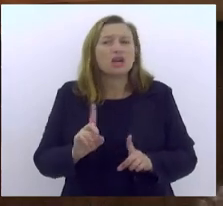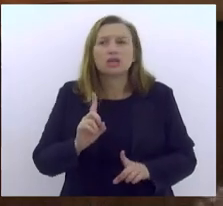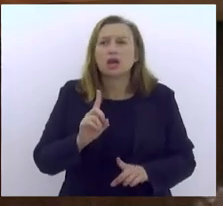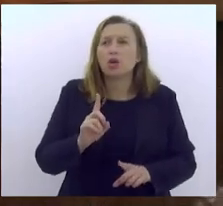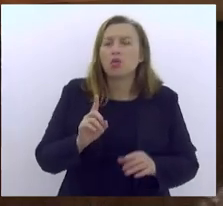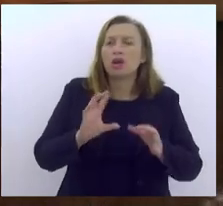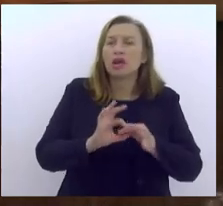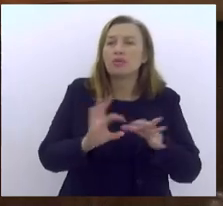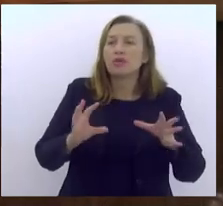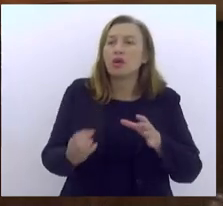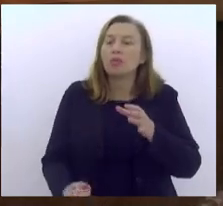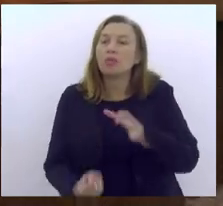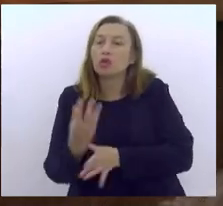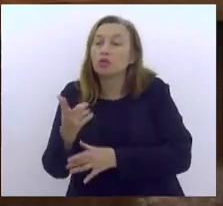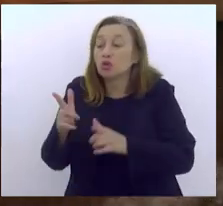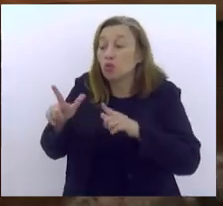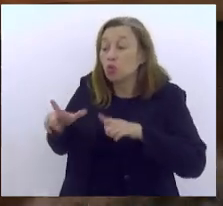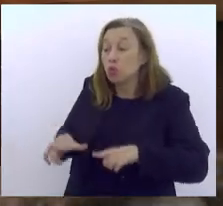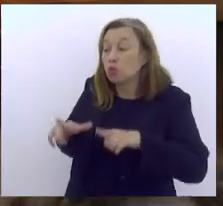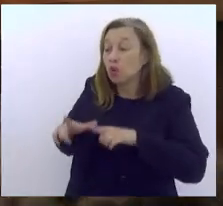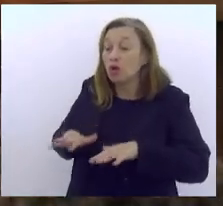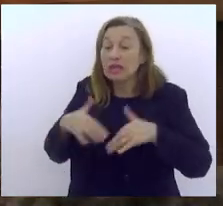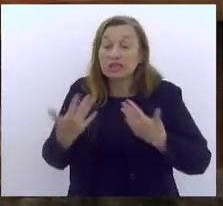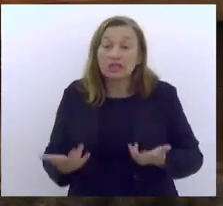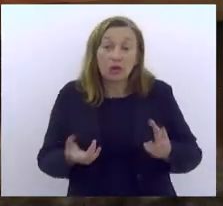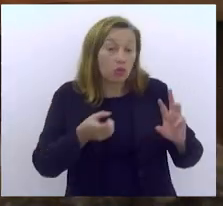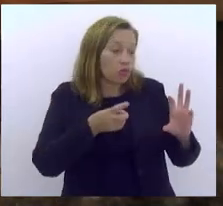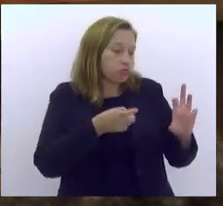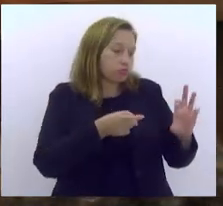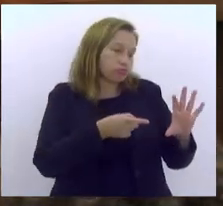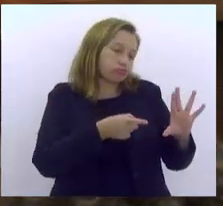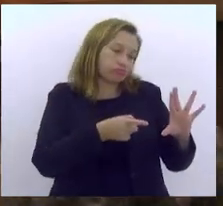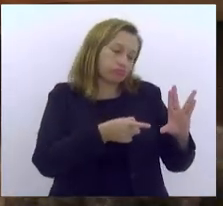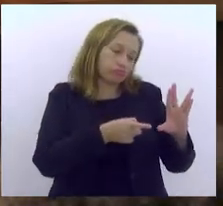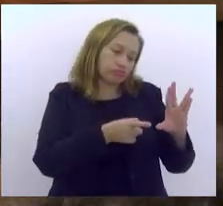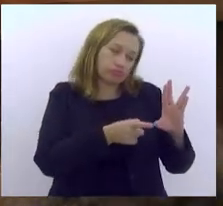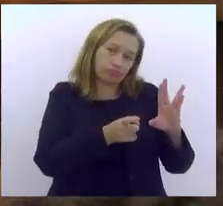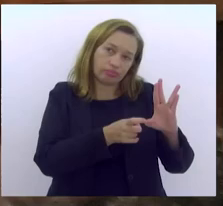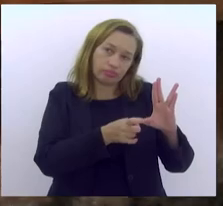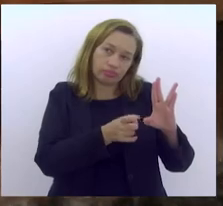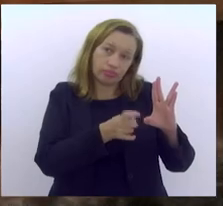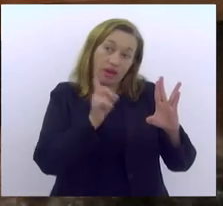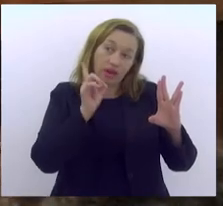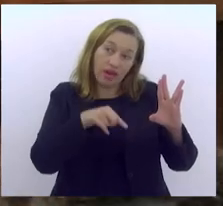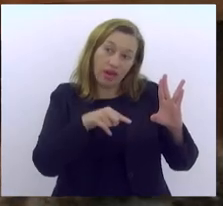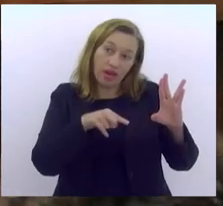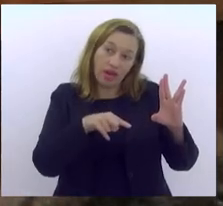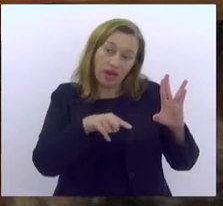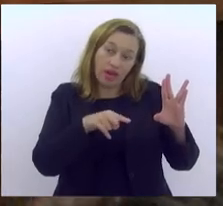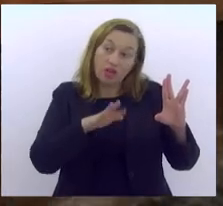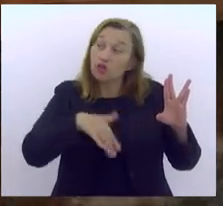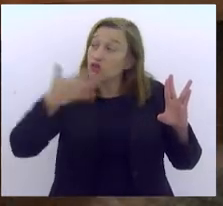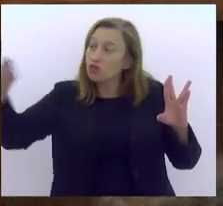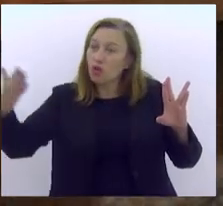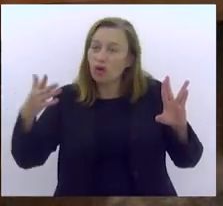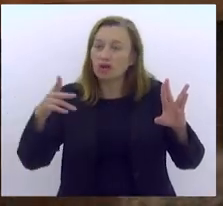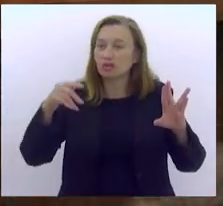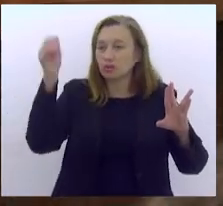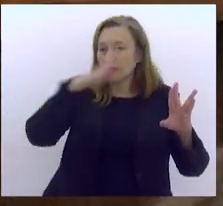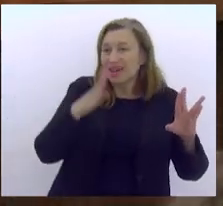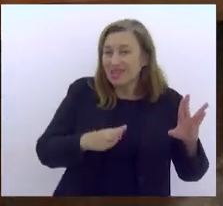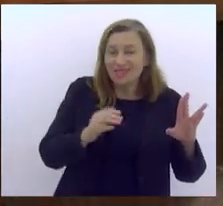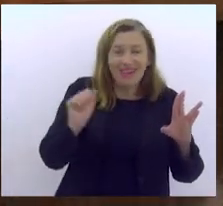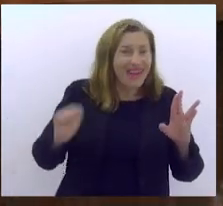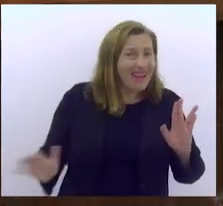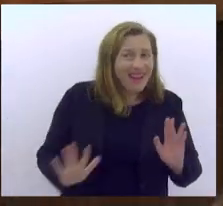a produção local. Então, esse canabidiol, ele é importado, é caro. Então, as famílias pobres